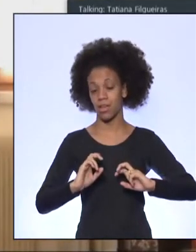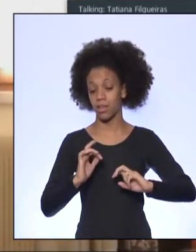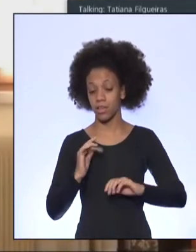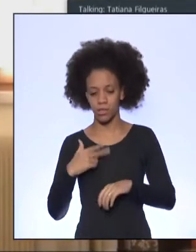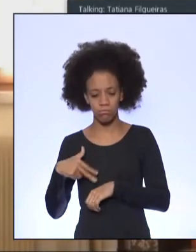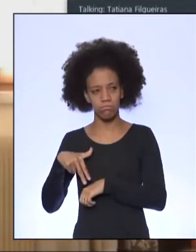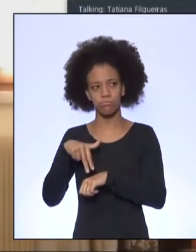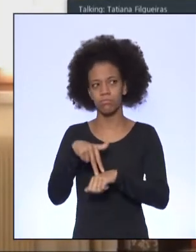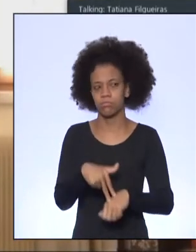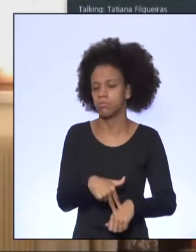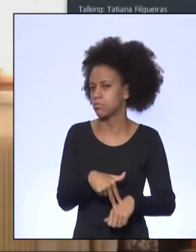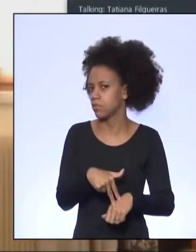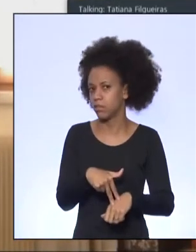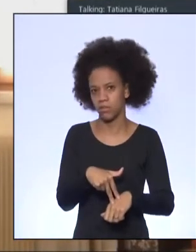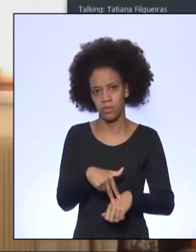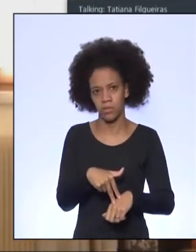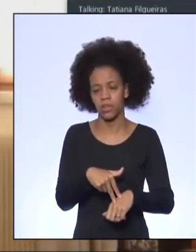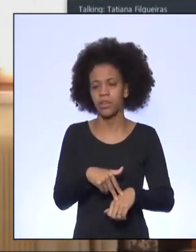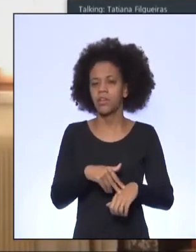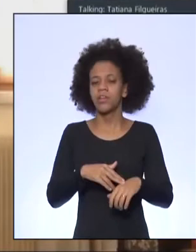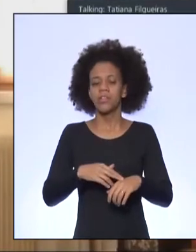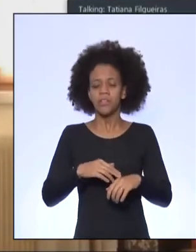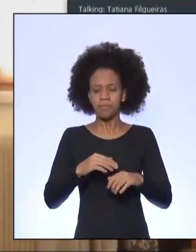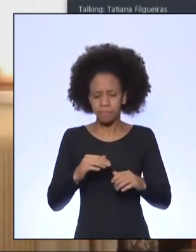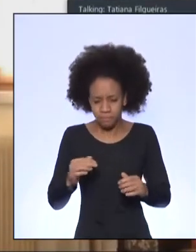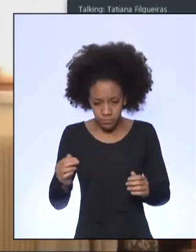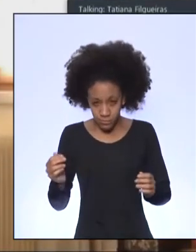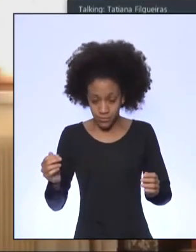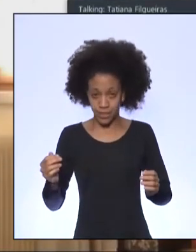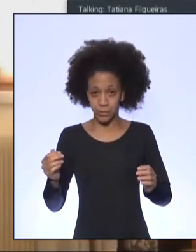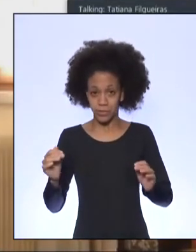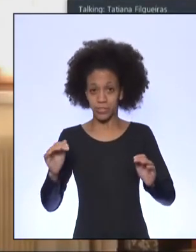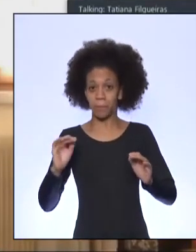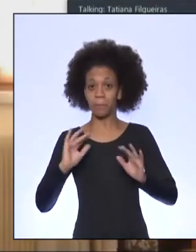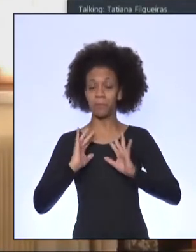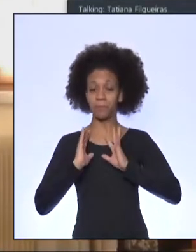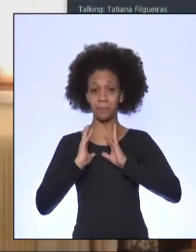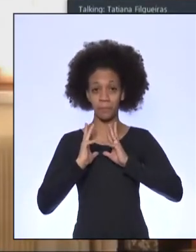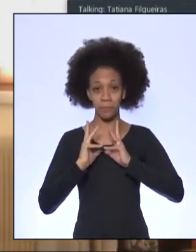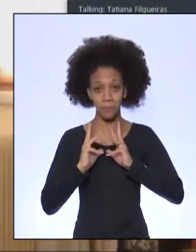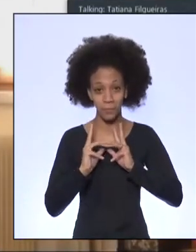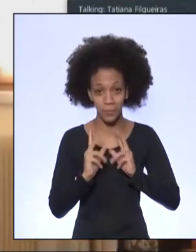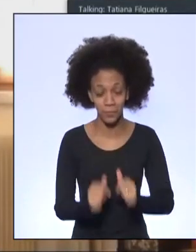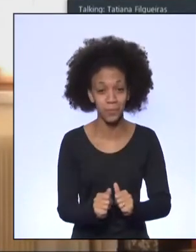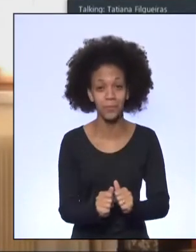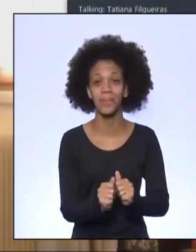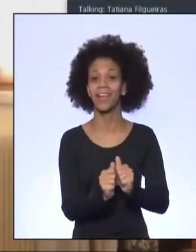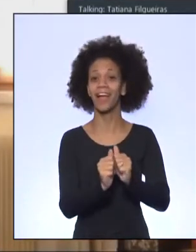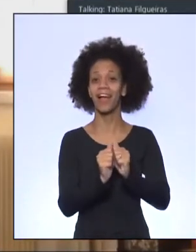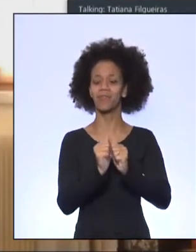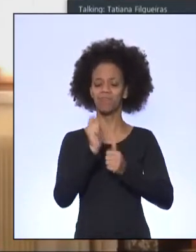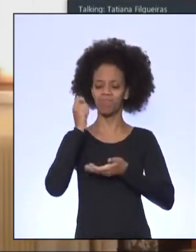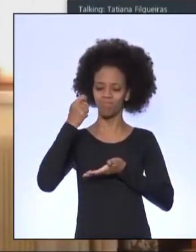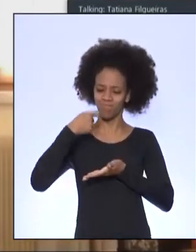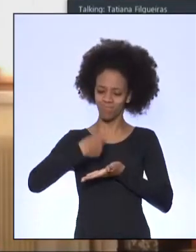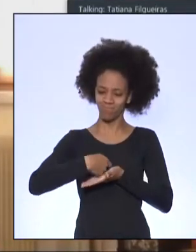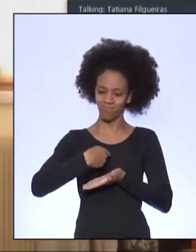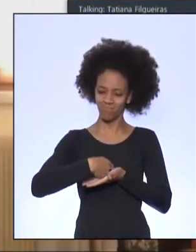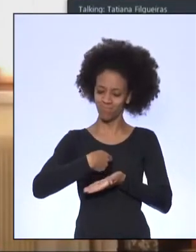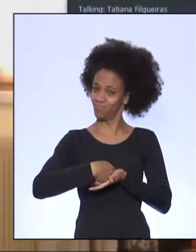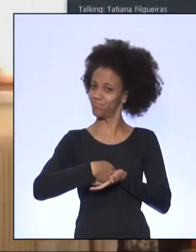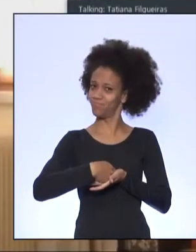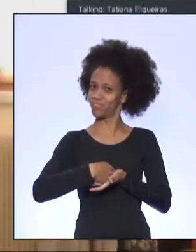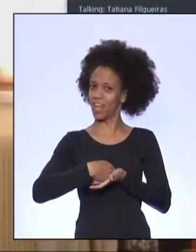por acaso, que todos nós temos bagagem e todos nós, com autoconfiança, conseguimos fazer a